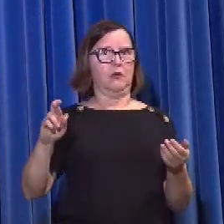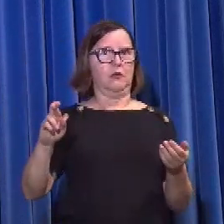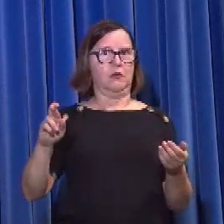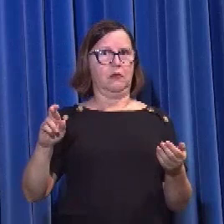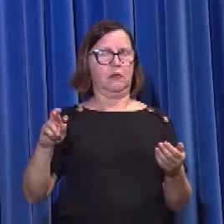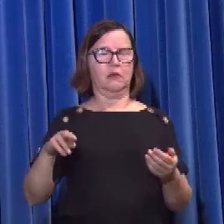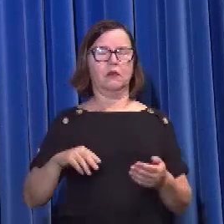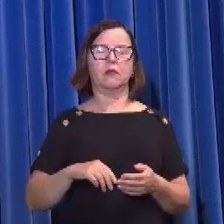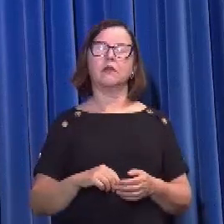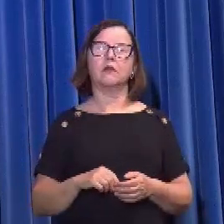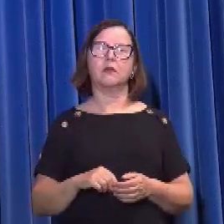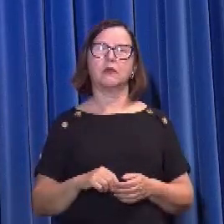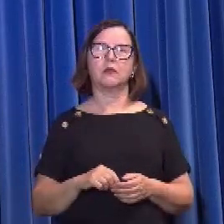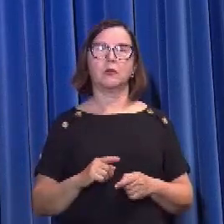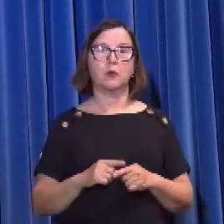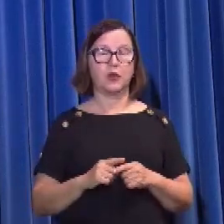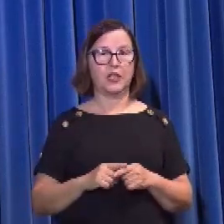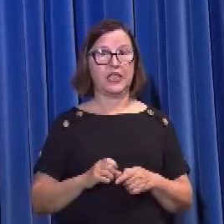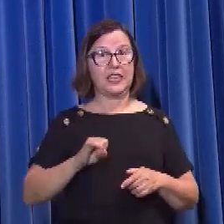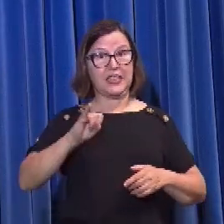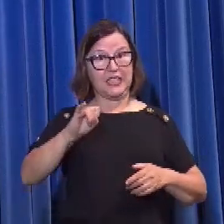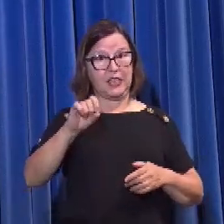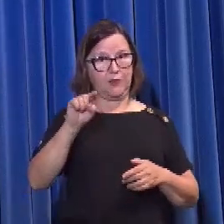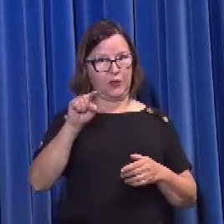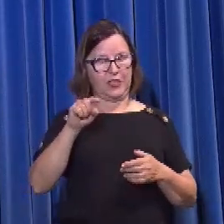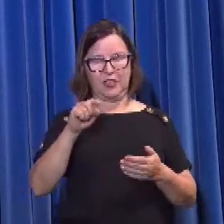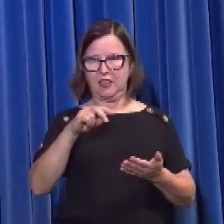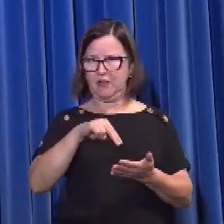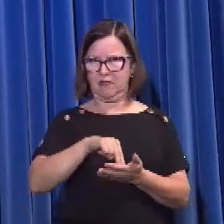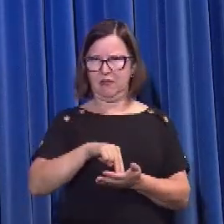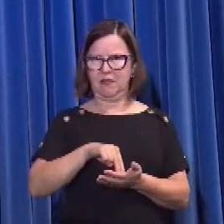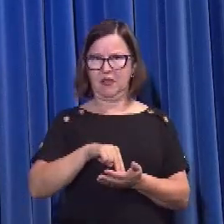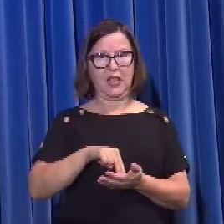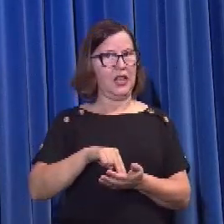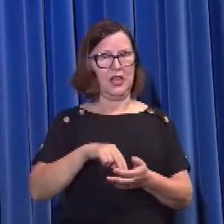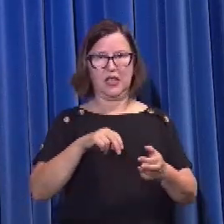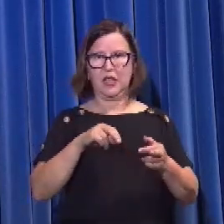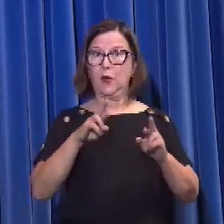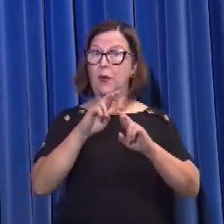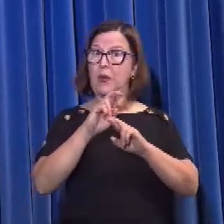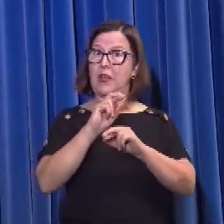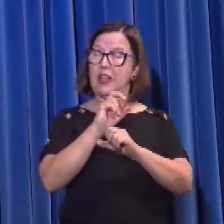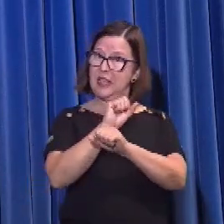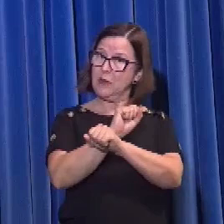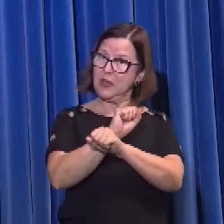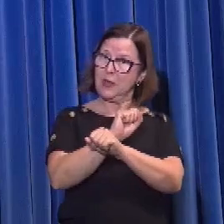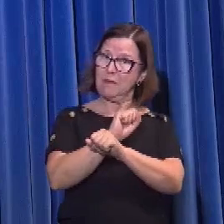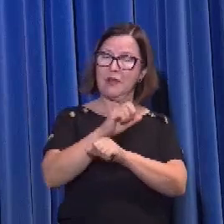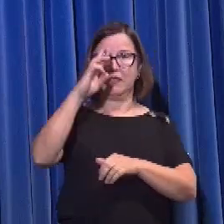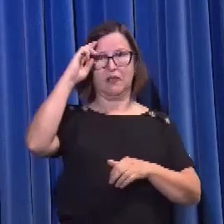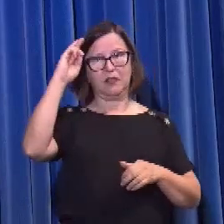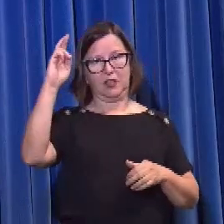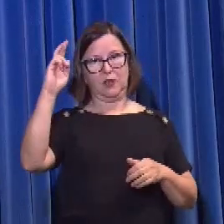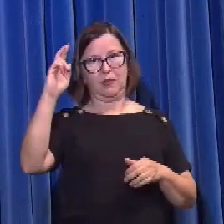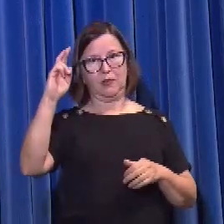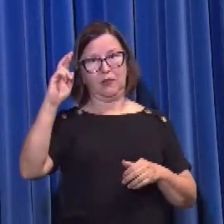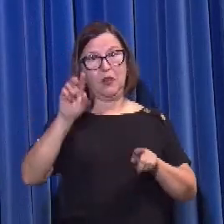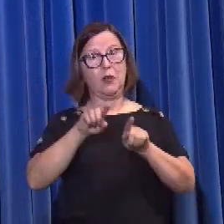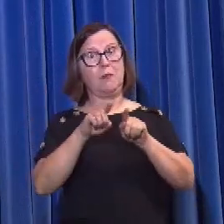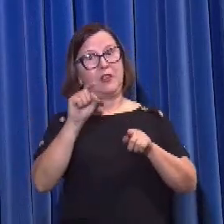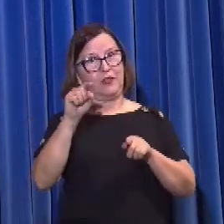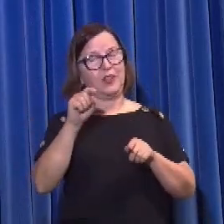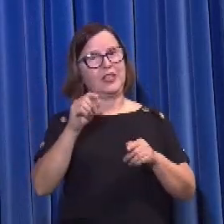Porque quando você não persevera, quando você não espera no Senhor e você é um cristão,